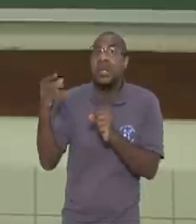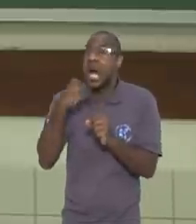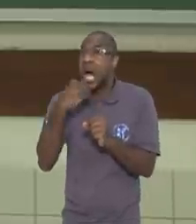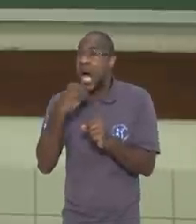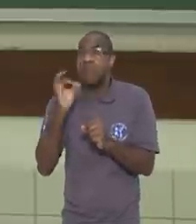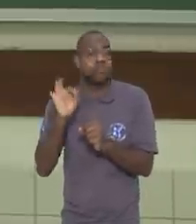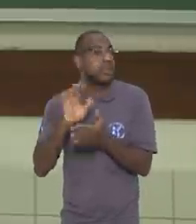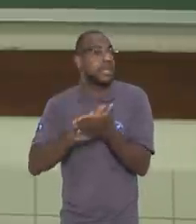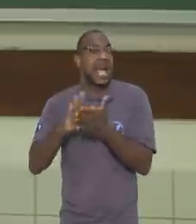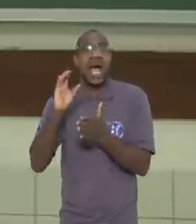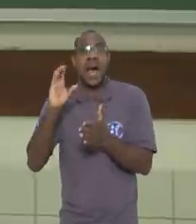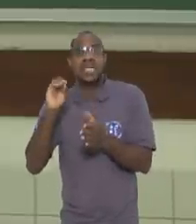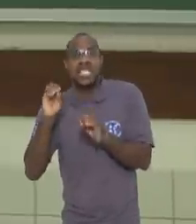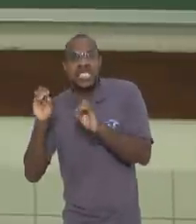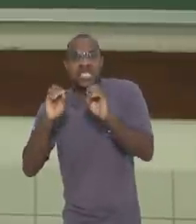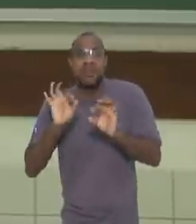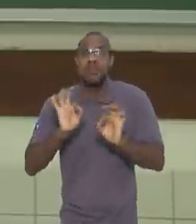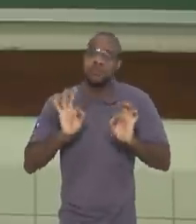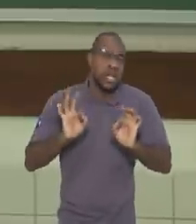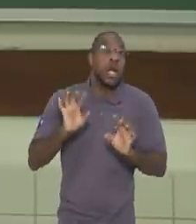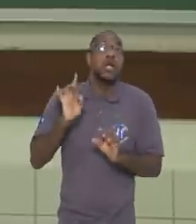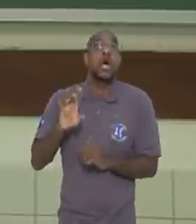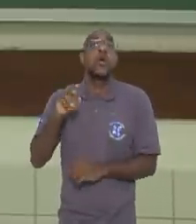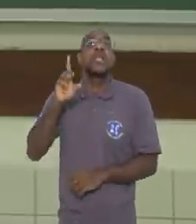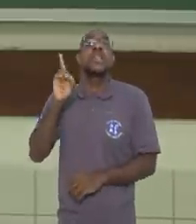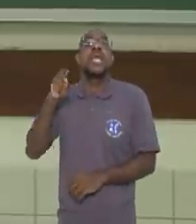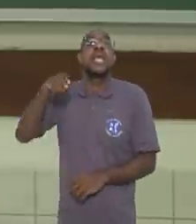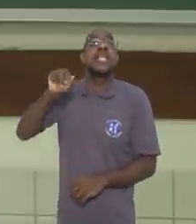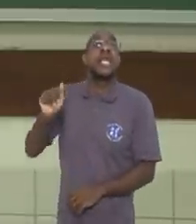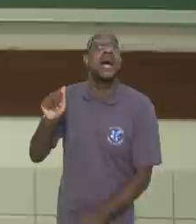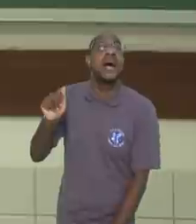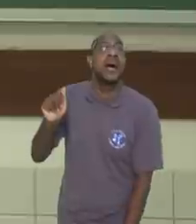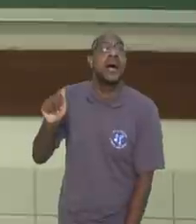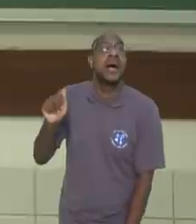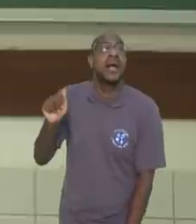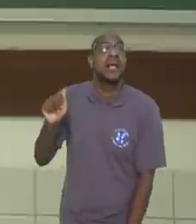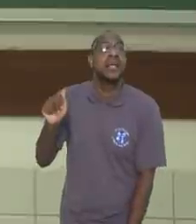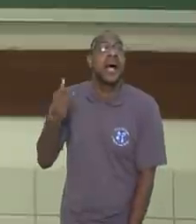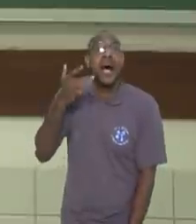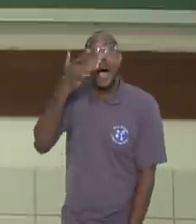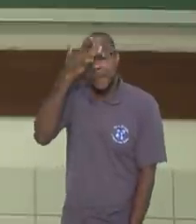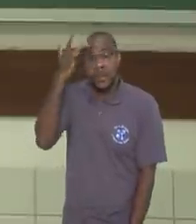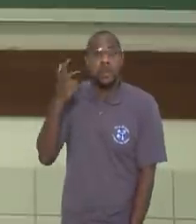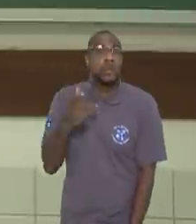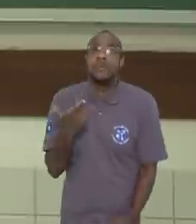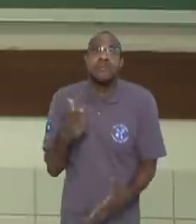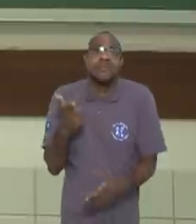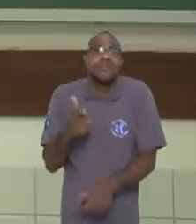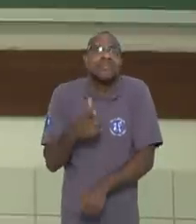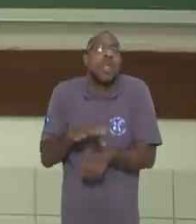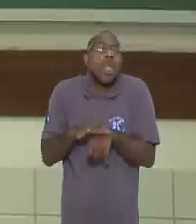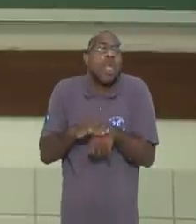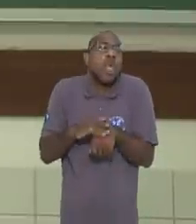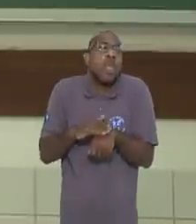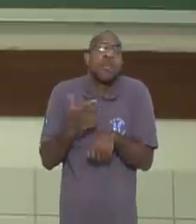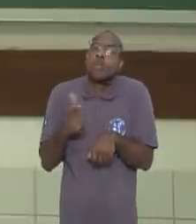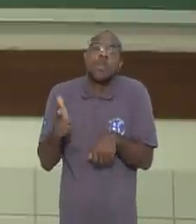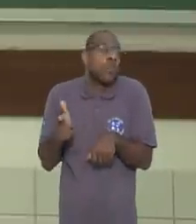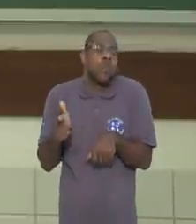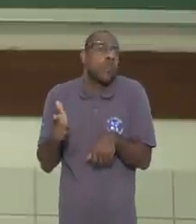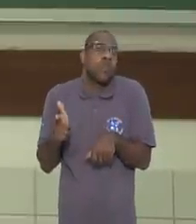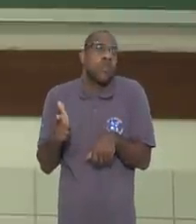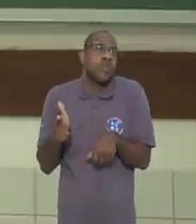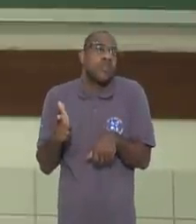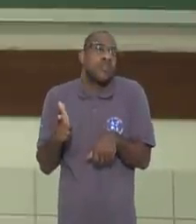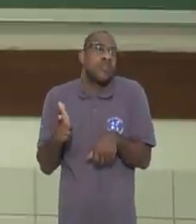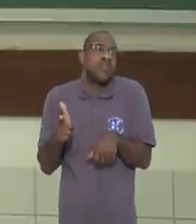nem a bactéria, nem um pedaço, estou colocando só o DNA. Então a pessoa não tem chance de ficar doente recebendo essa vacina. Quando ela recebe um vírus enfraquecido, ela ainda